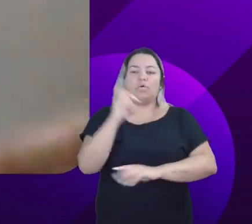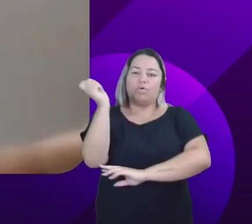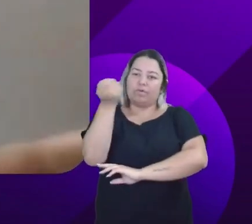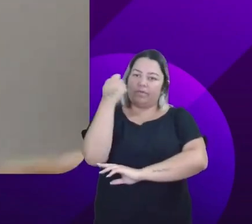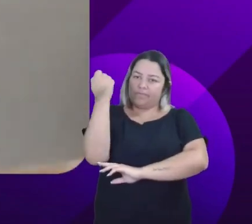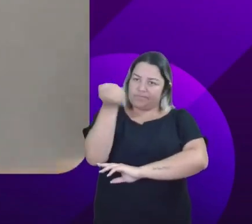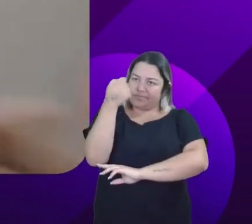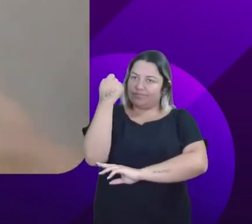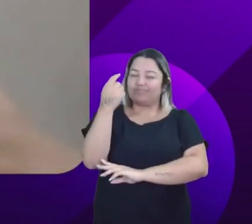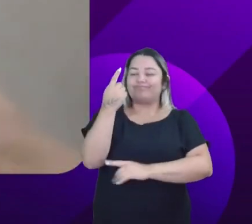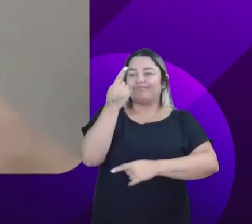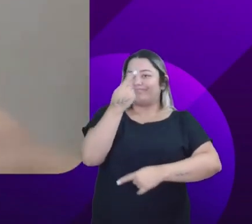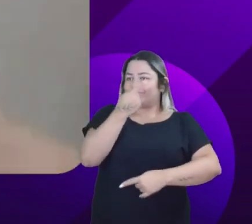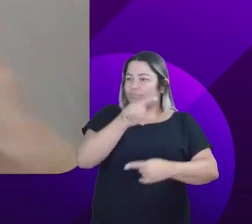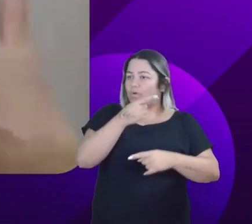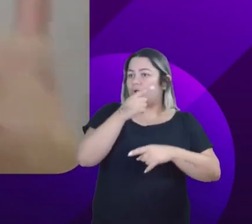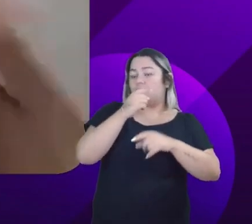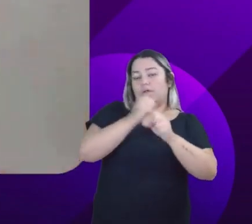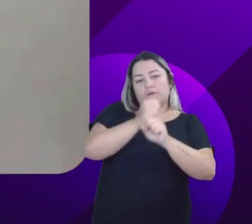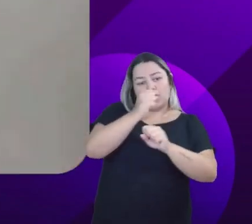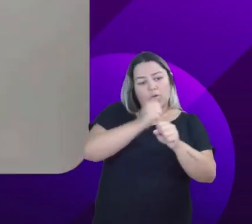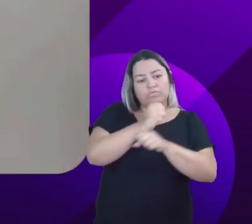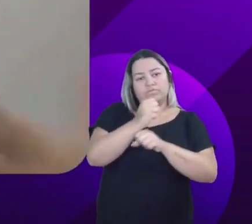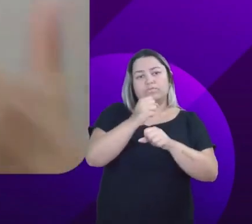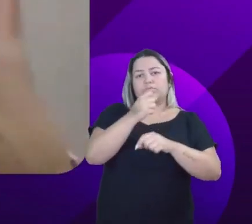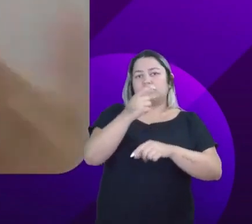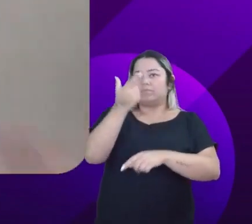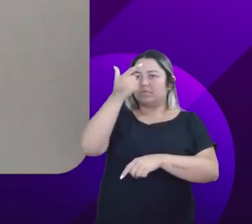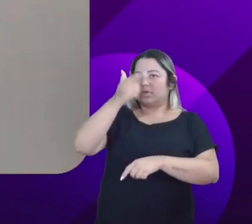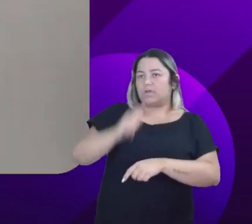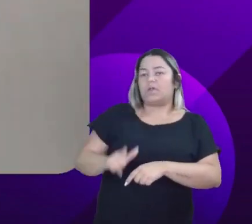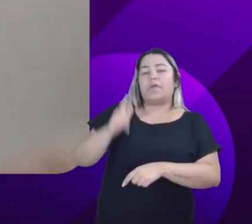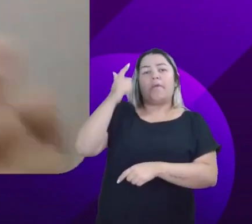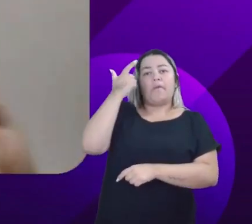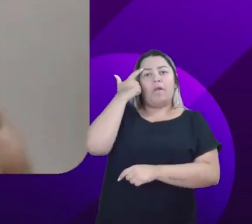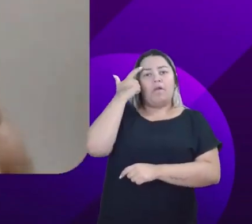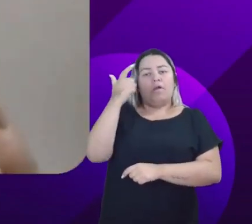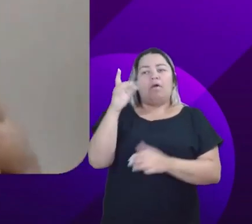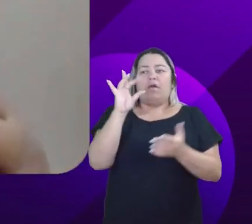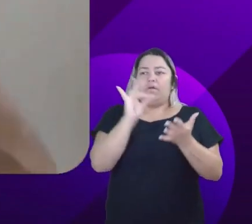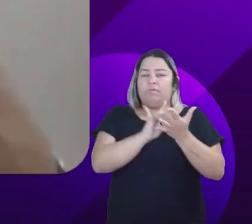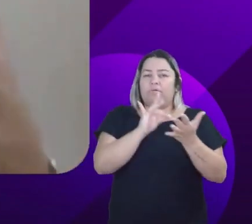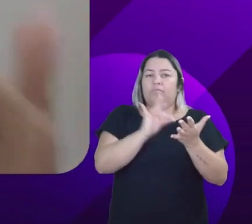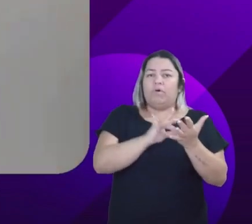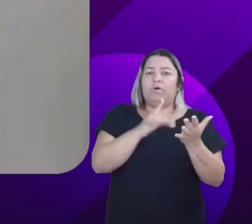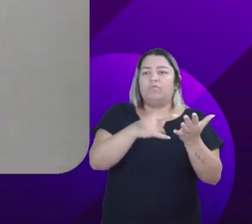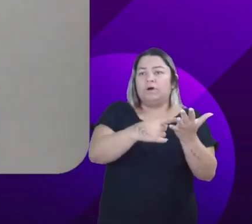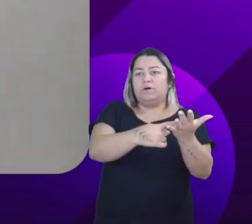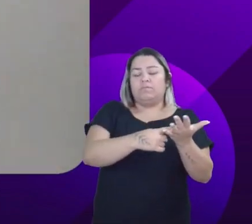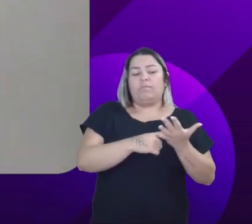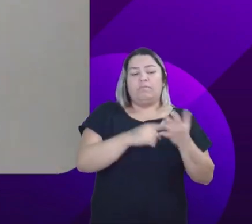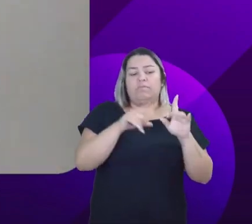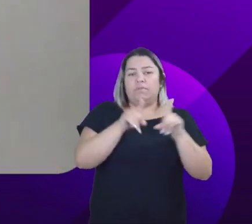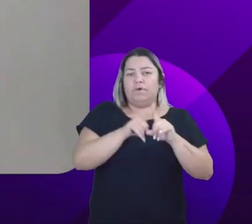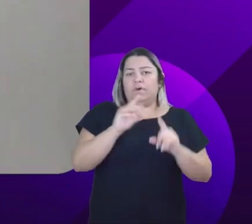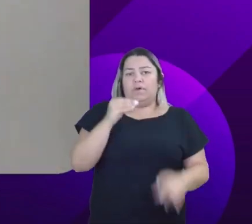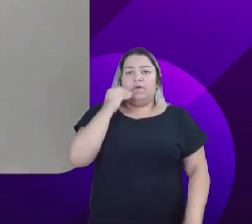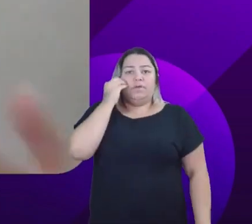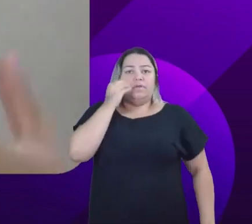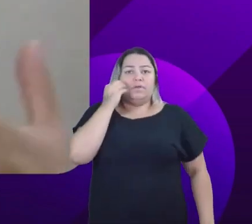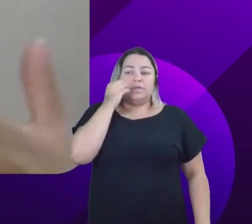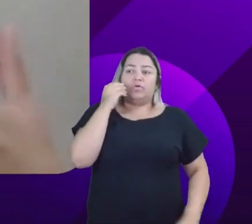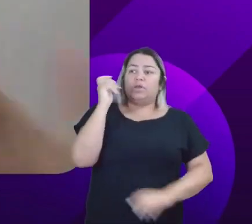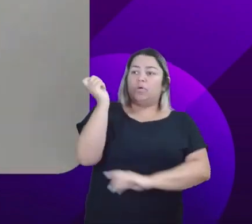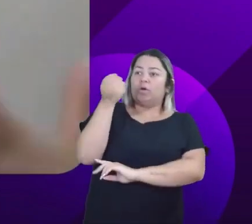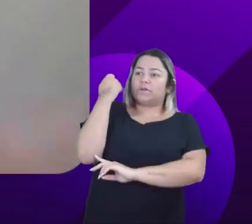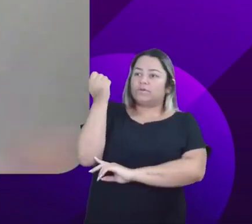contribuir para a reconstrução do Rio Grande do Sul e para pensar, e esse de fato é o convite, a partir da experiência do Rio Grande do